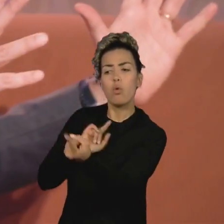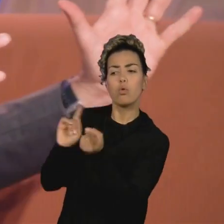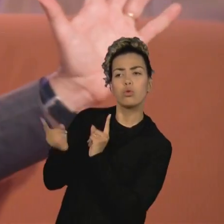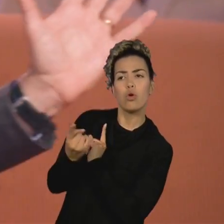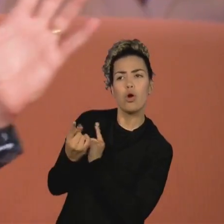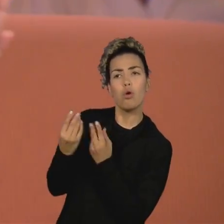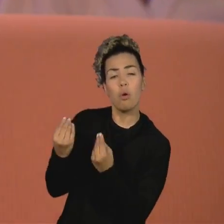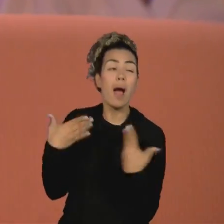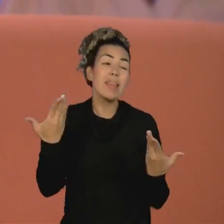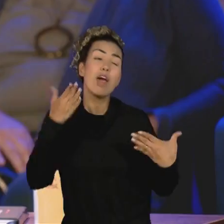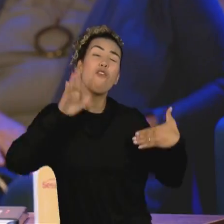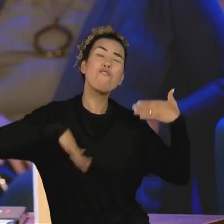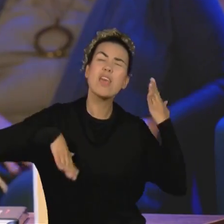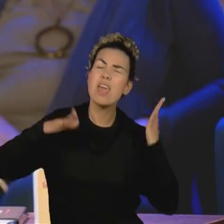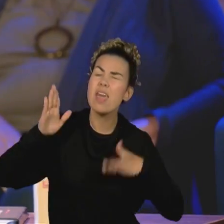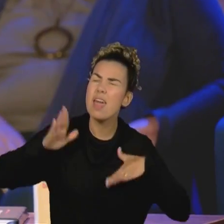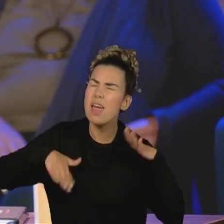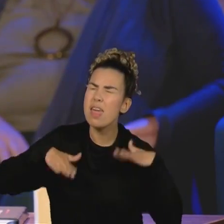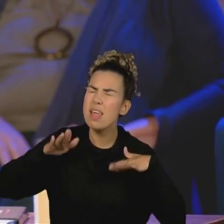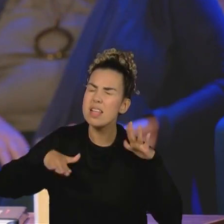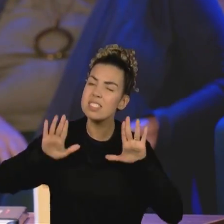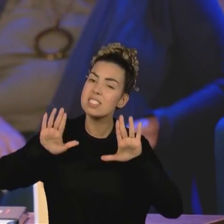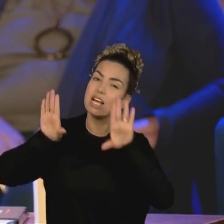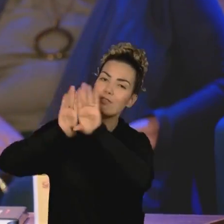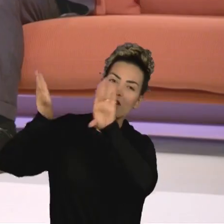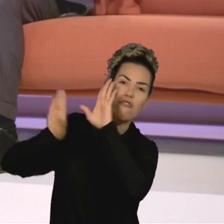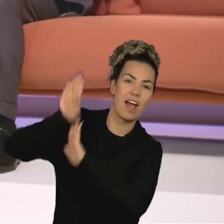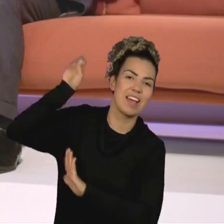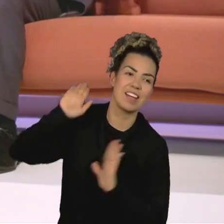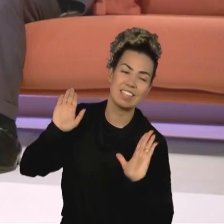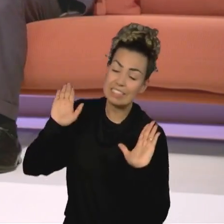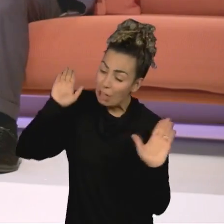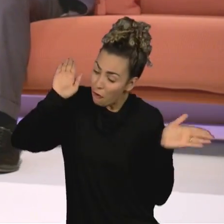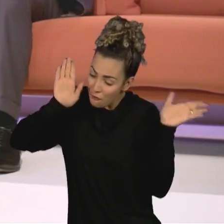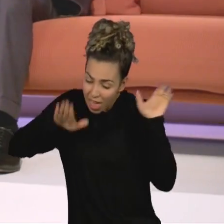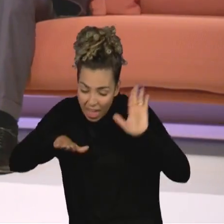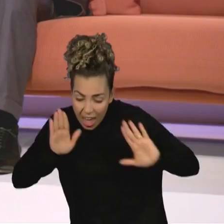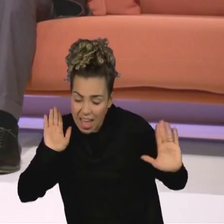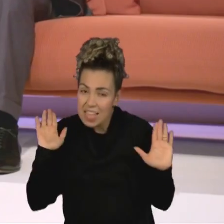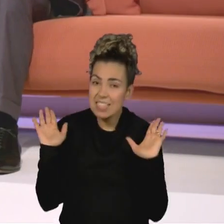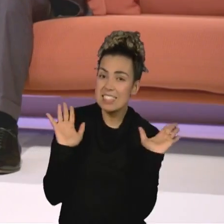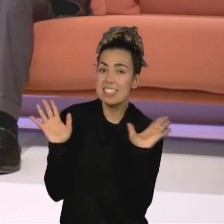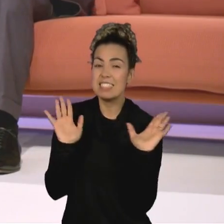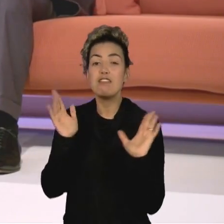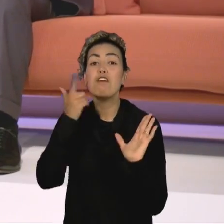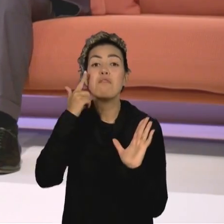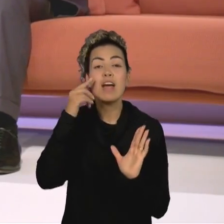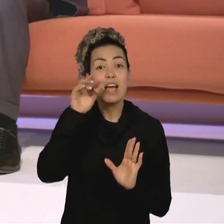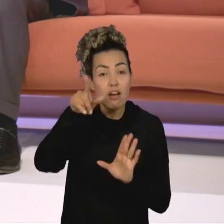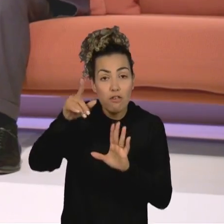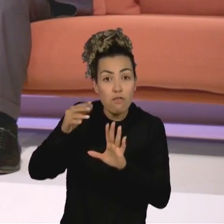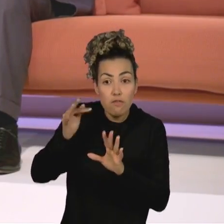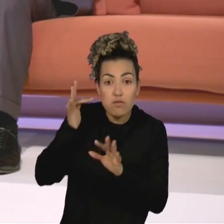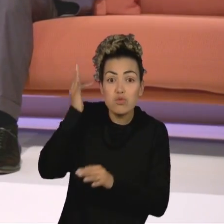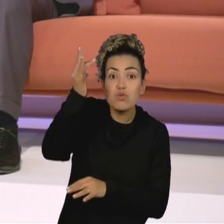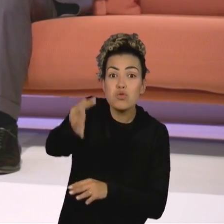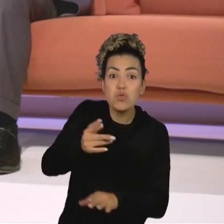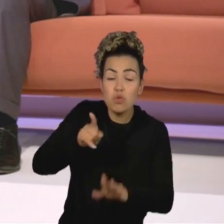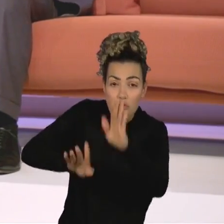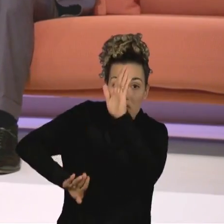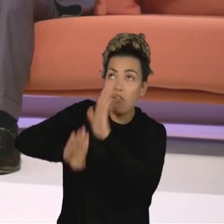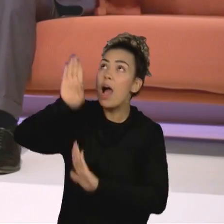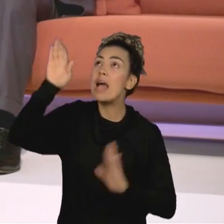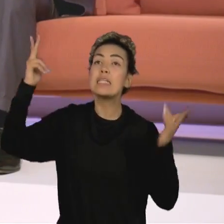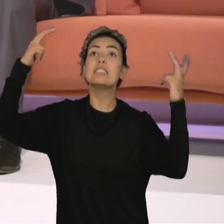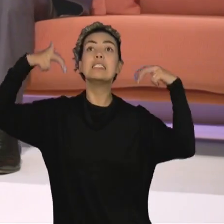Talvez, nessa hora, quando... Né, São Pedro vai mostrar o replay da tua vida, olha essa hora aqui, você sofreu pelo